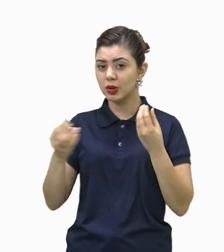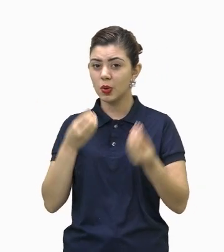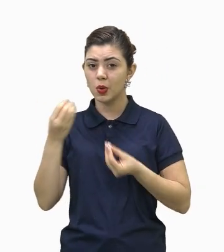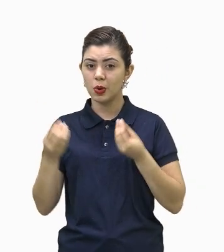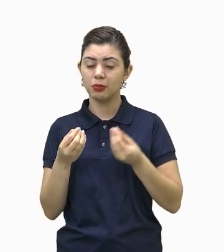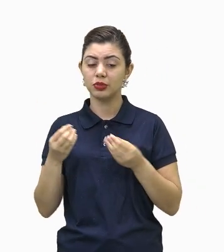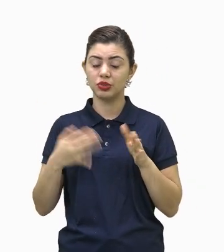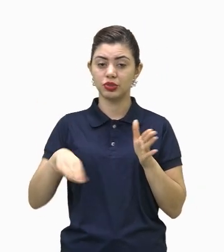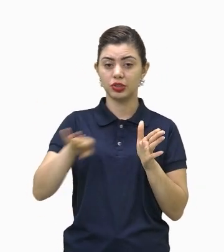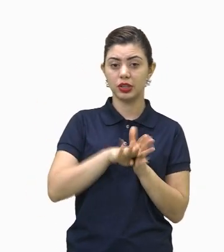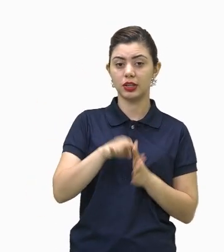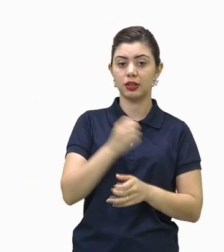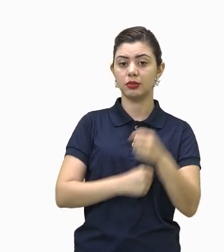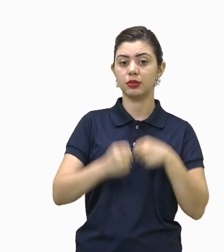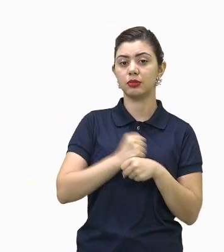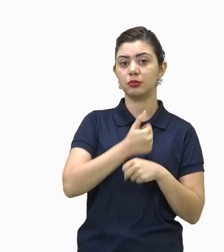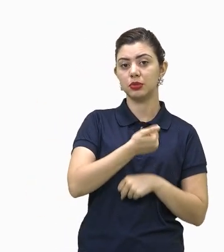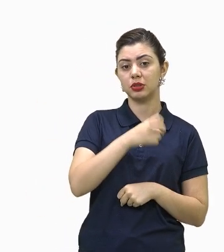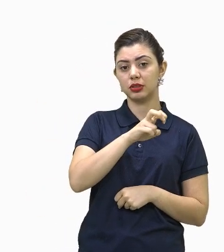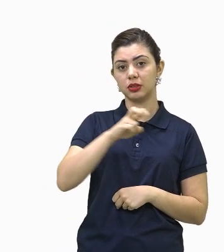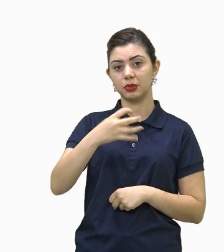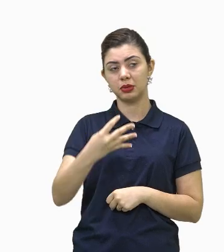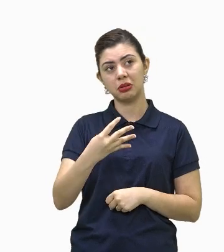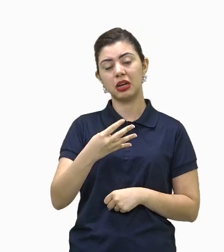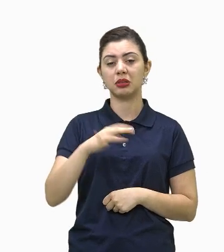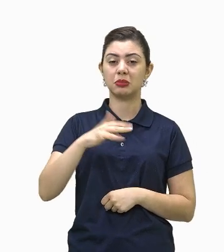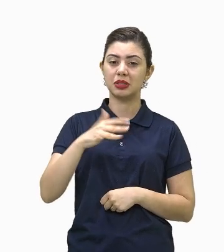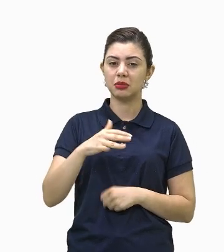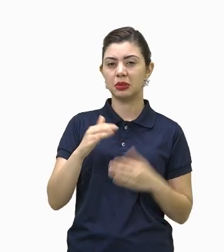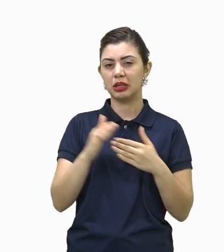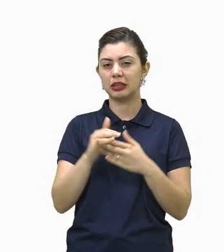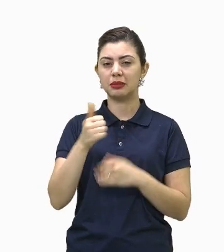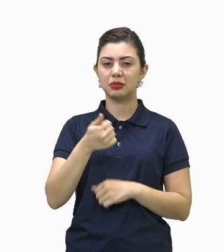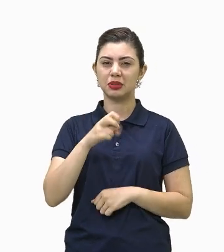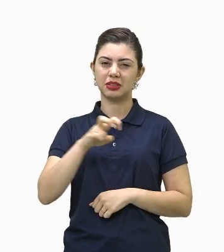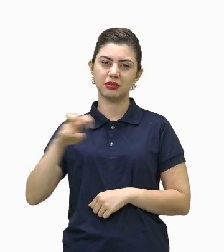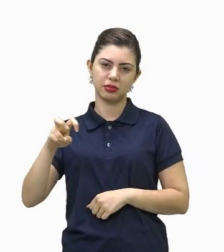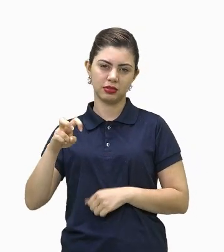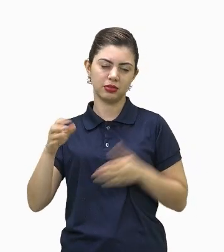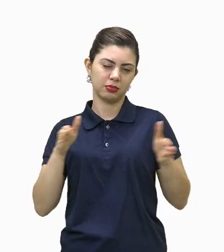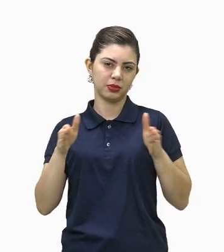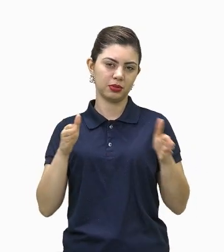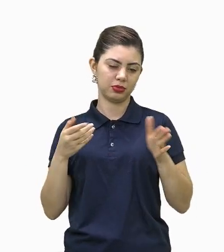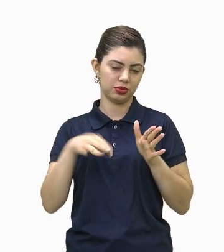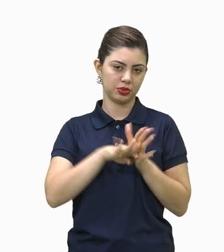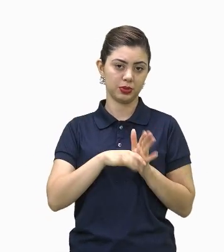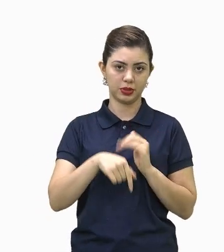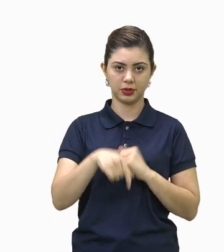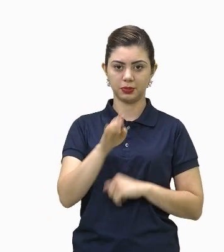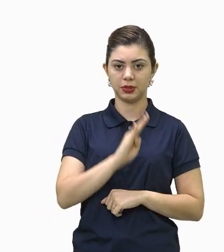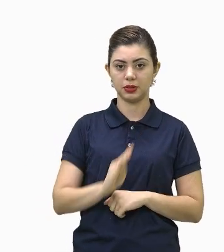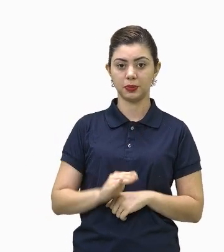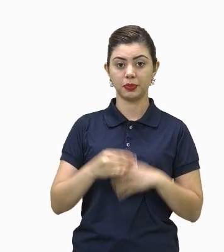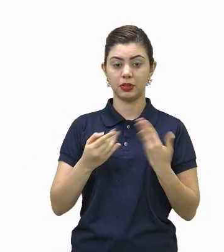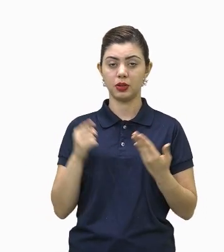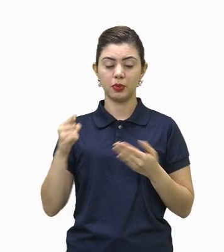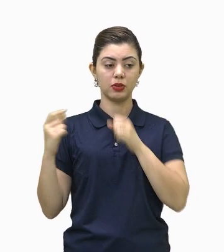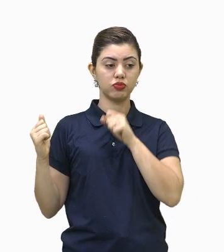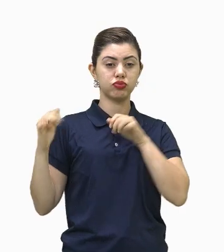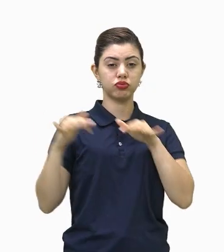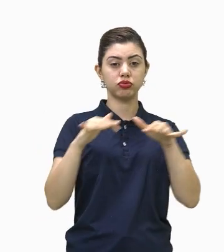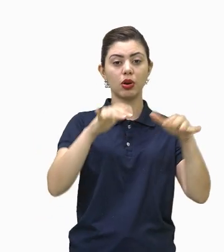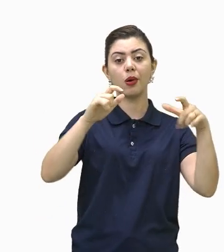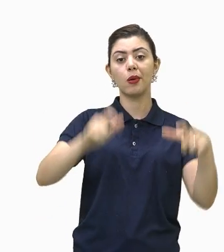entre 1554 e 1555 e inicialmente ocuparam o território que